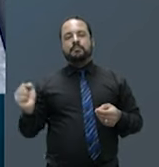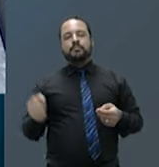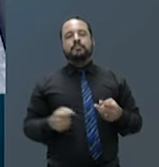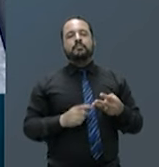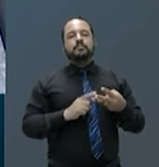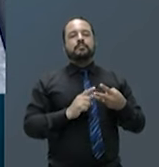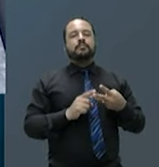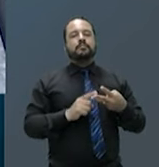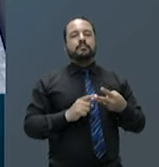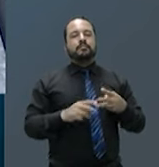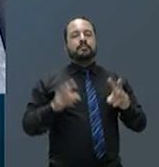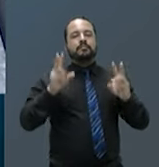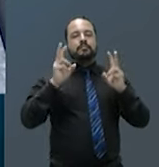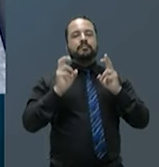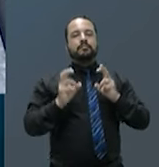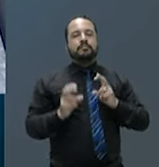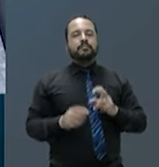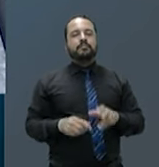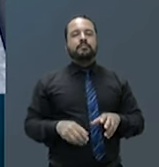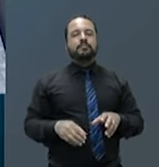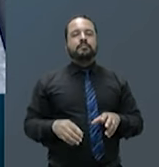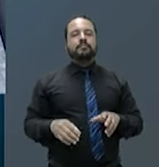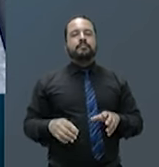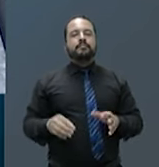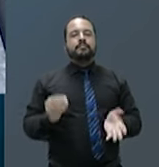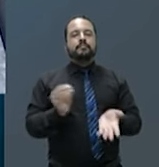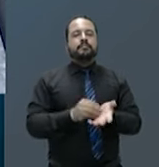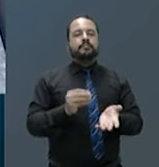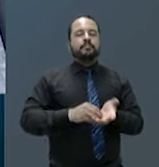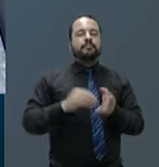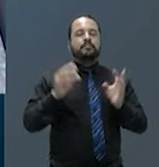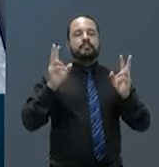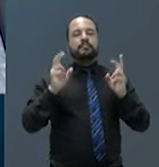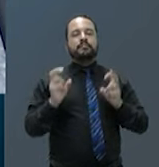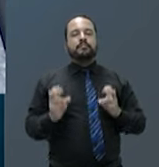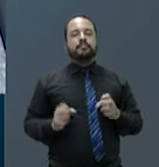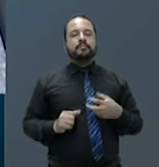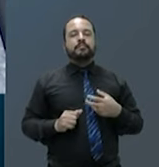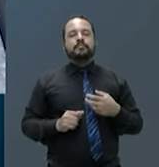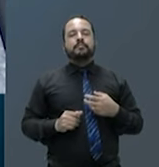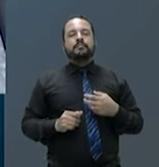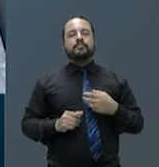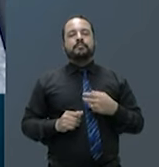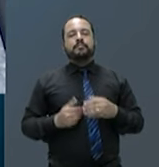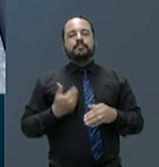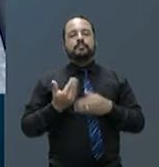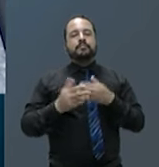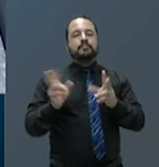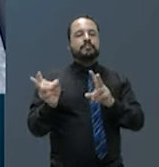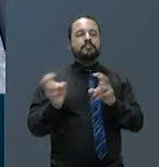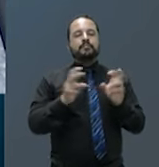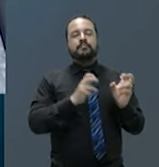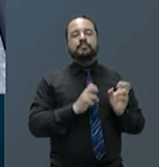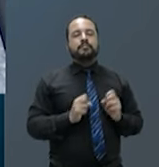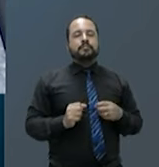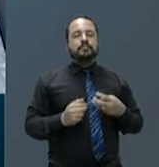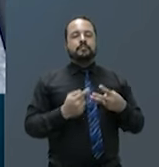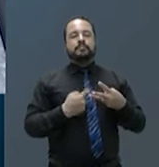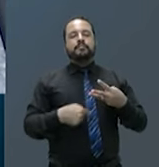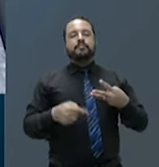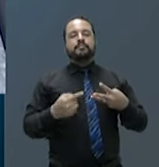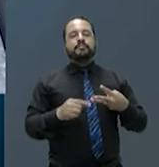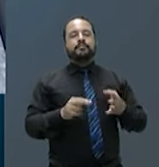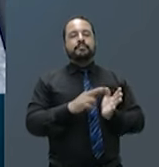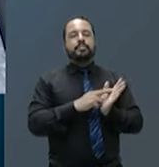de julgamento. Assim, não me parece que proceda a observação de que a eminente ministra